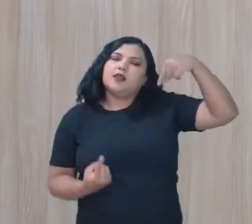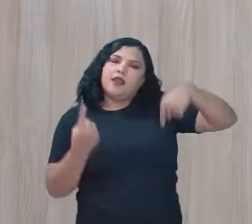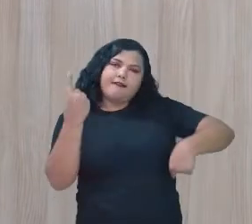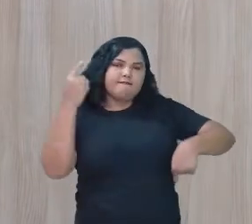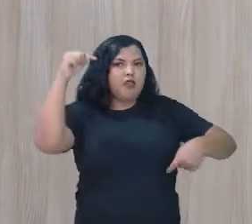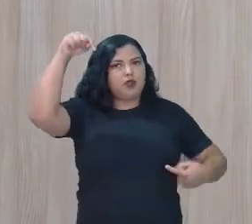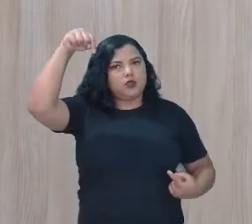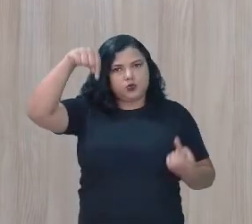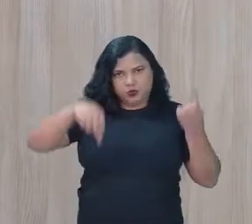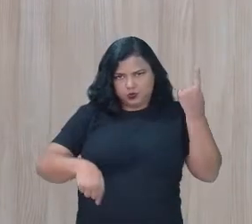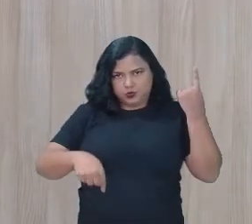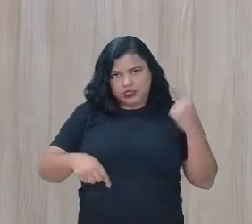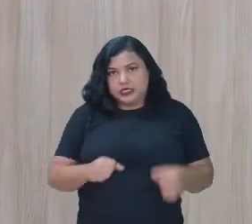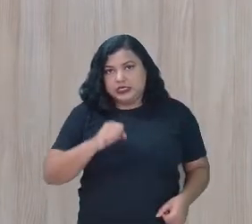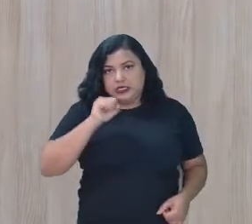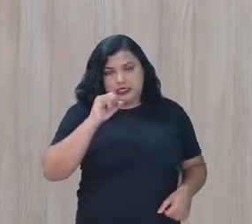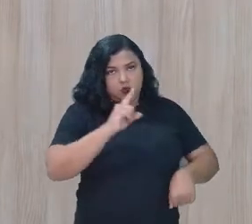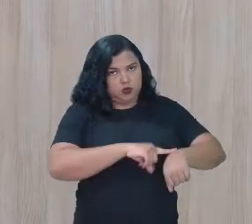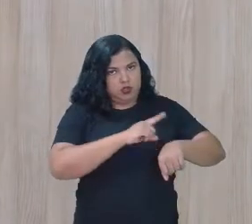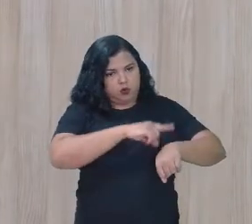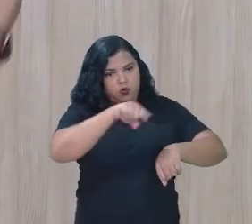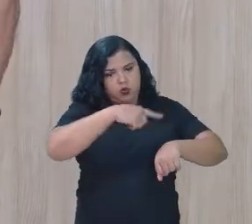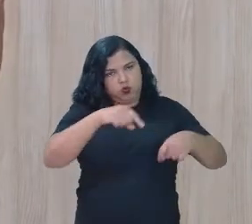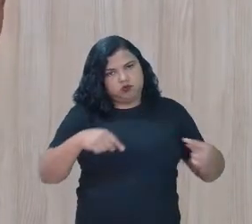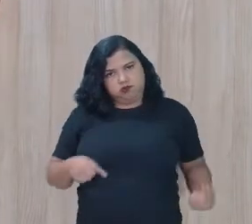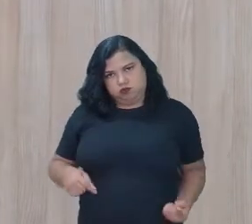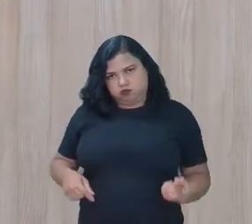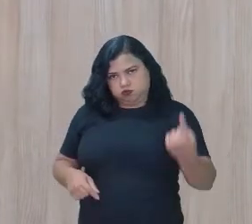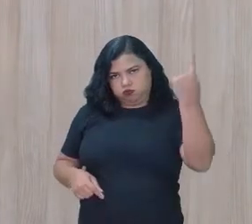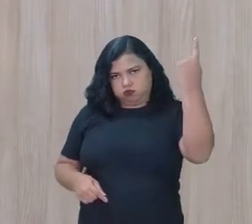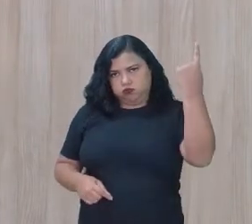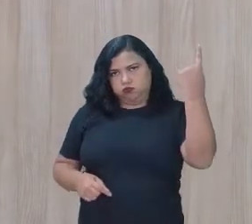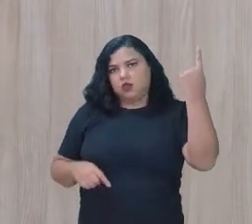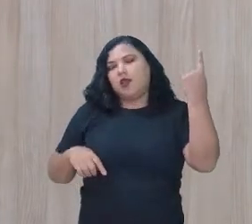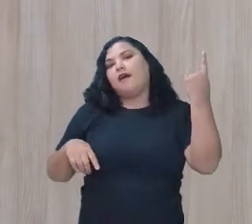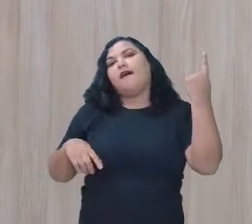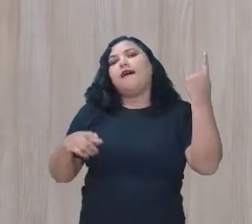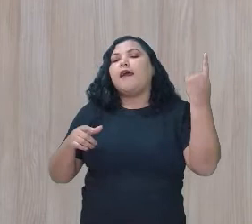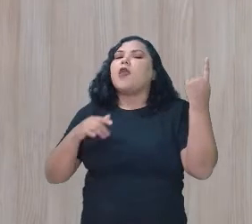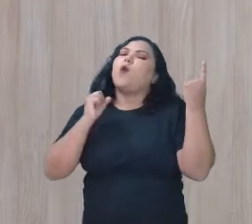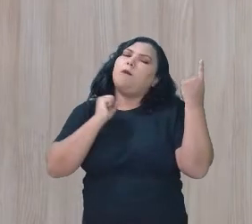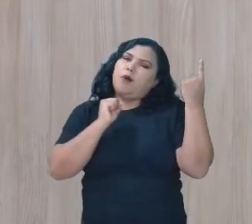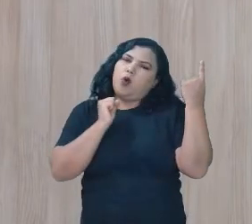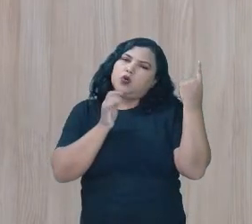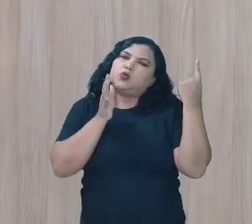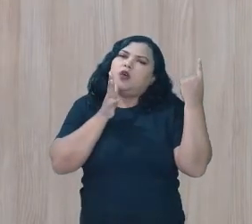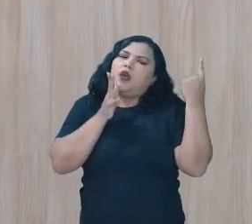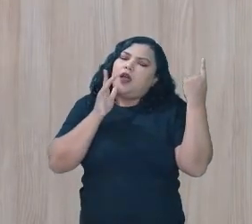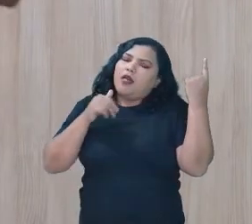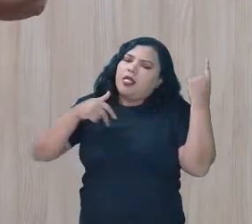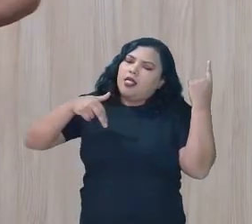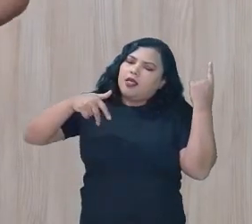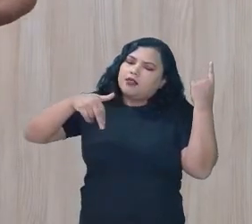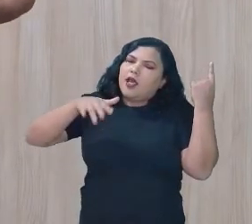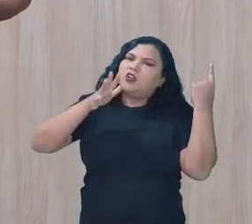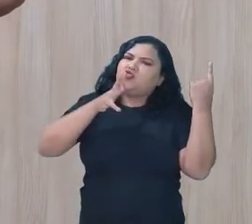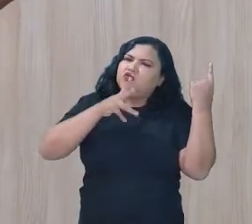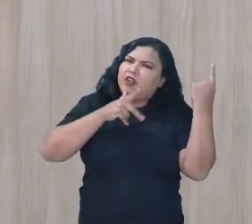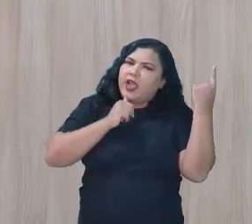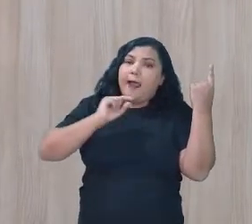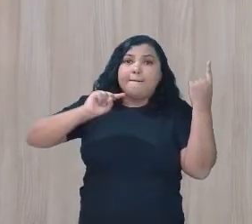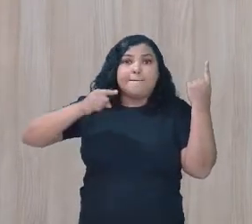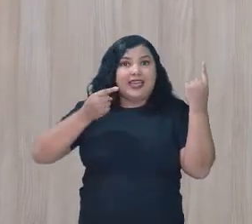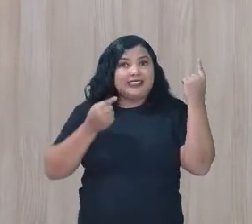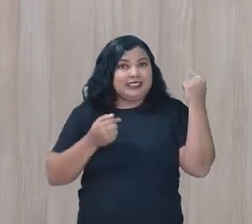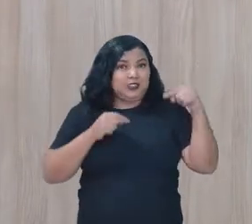inversamente proporcional. Então, se eu aumento o tempo, certo? Eu posso andar mais devagar. Mas se eu diminuo aí o tempo,